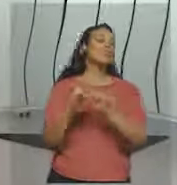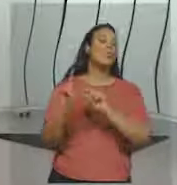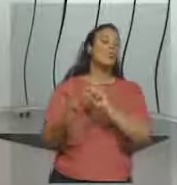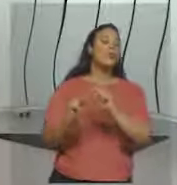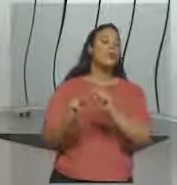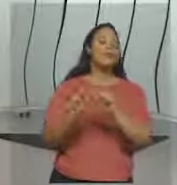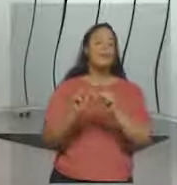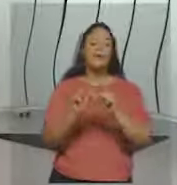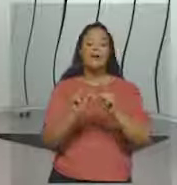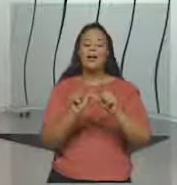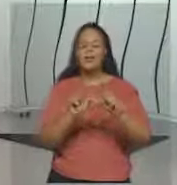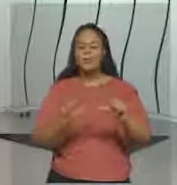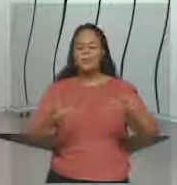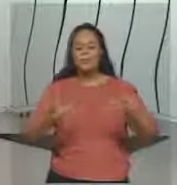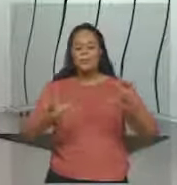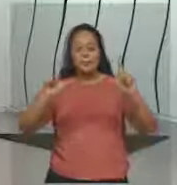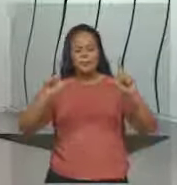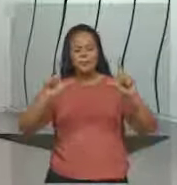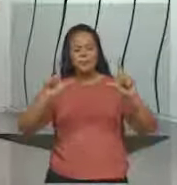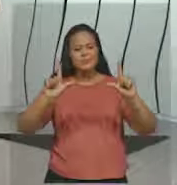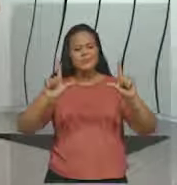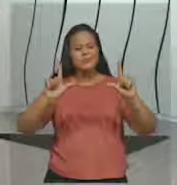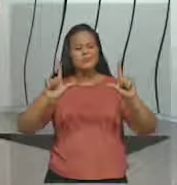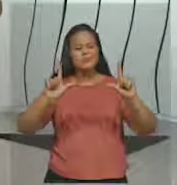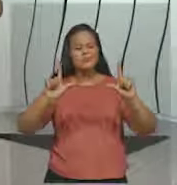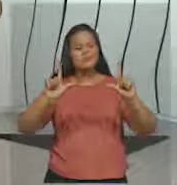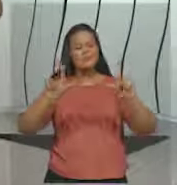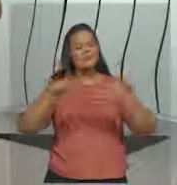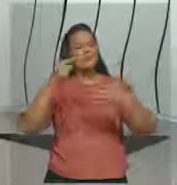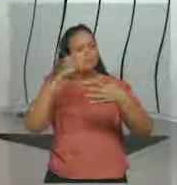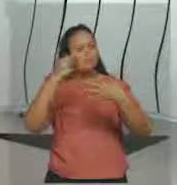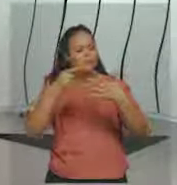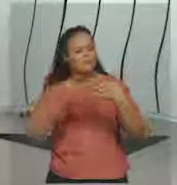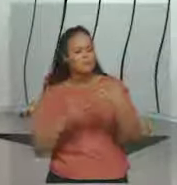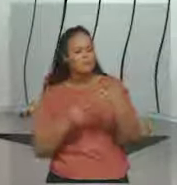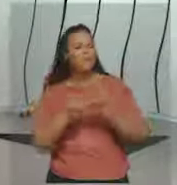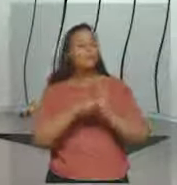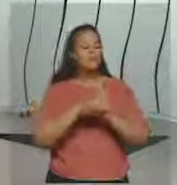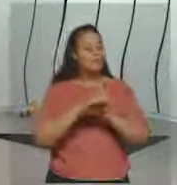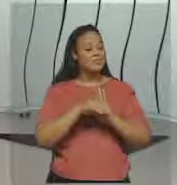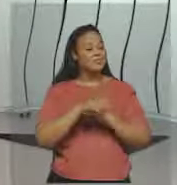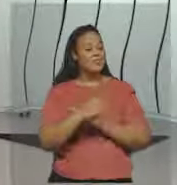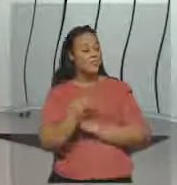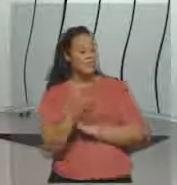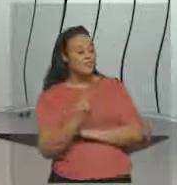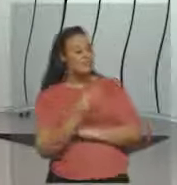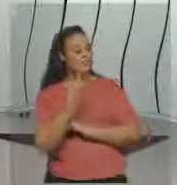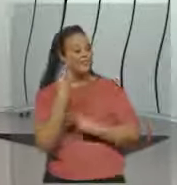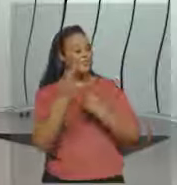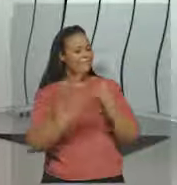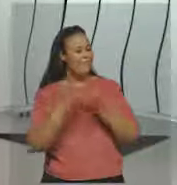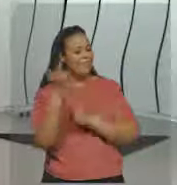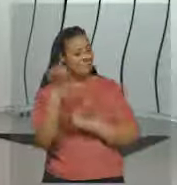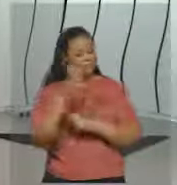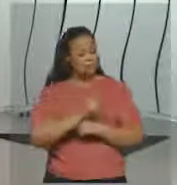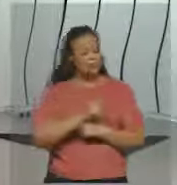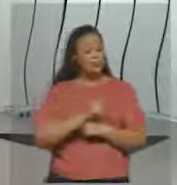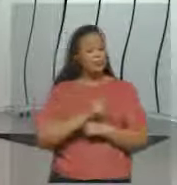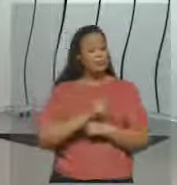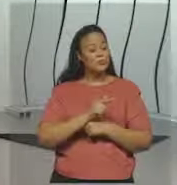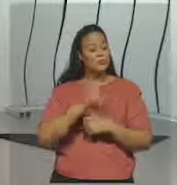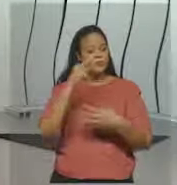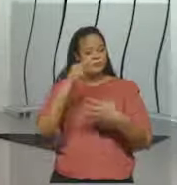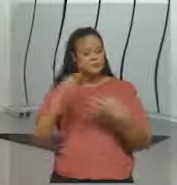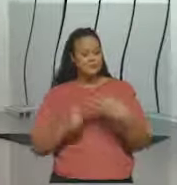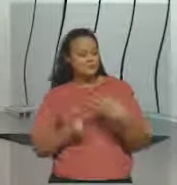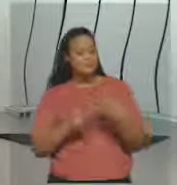os condutores, entre outros conceitos. Aqui nós vamos repetir alguns desses conceitos, só que nós